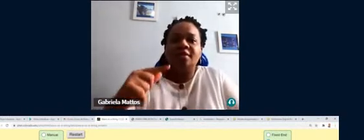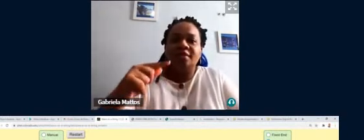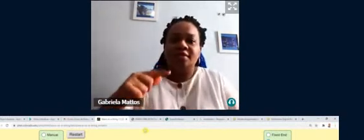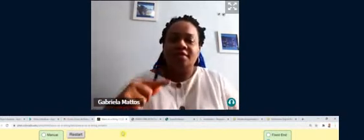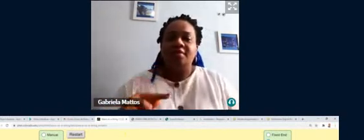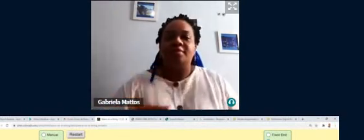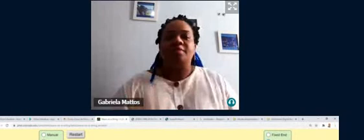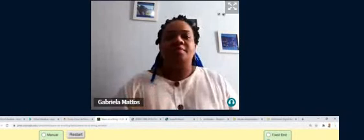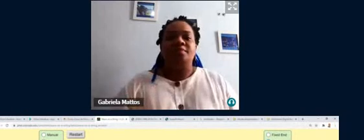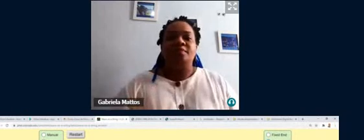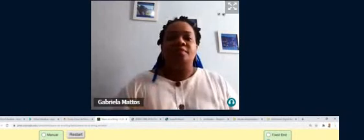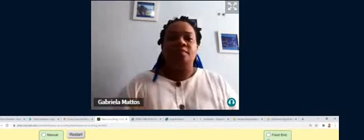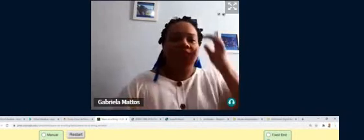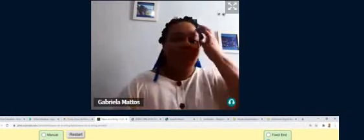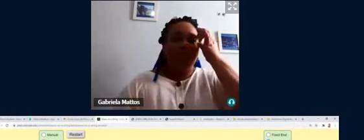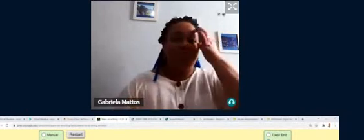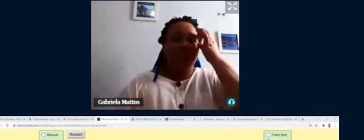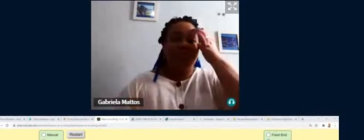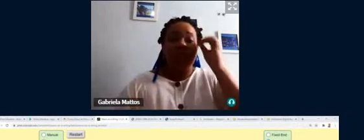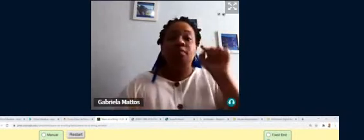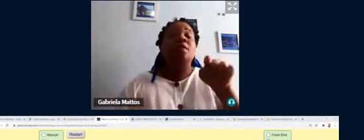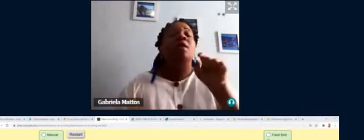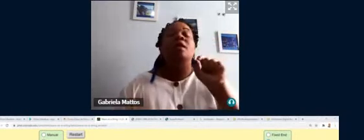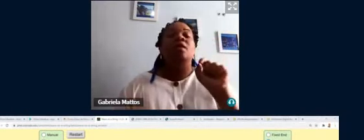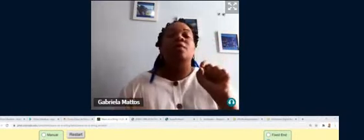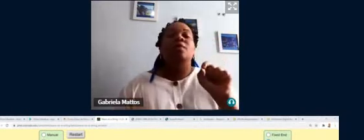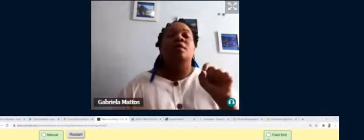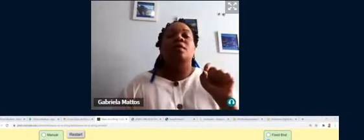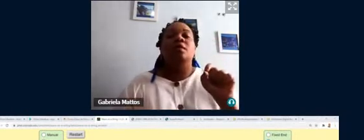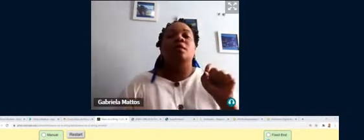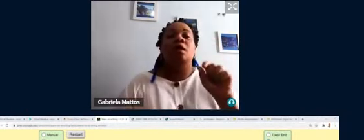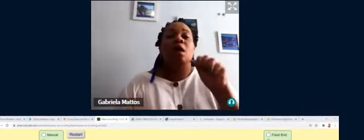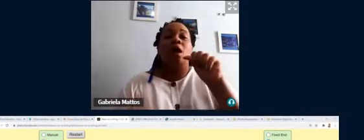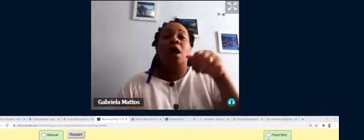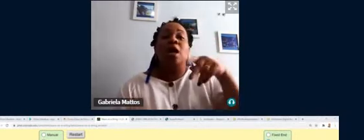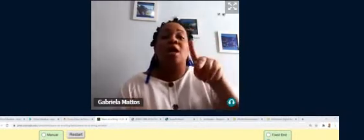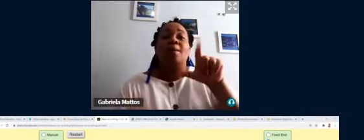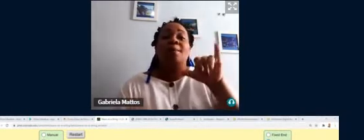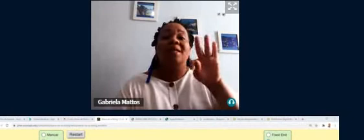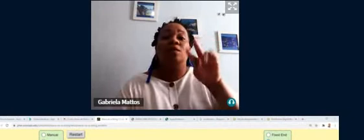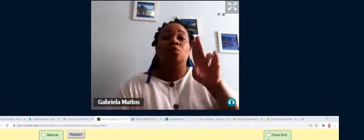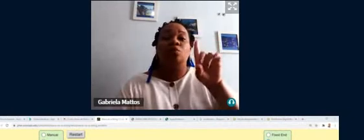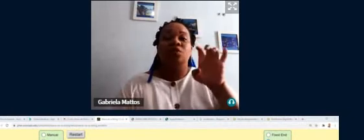Aqui. Essa aqui é a amplitude da soma das duas.